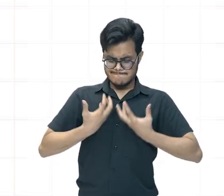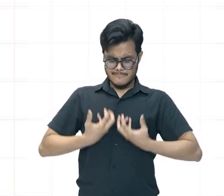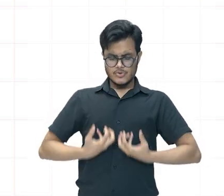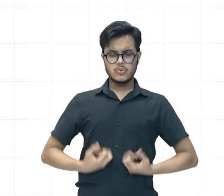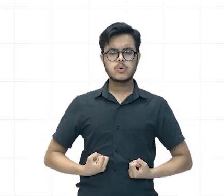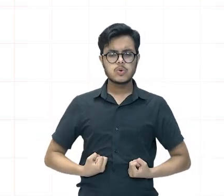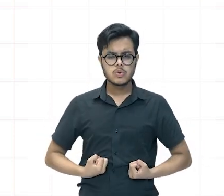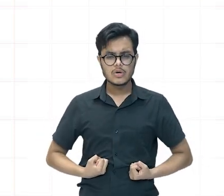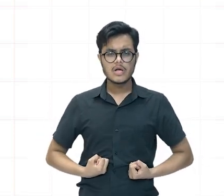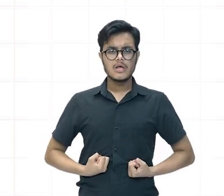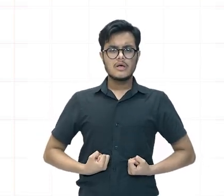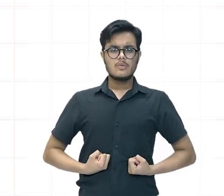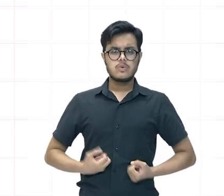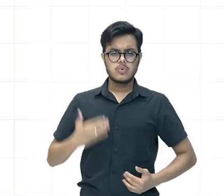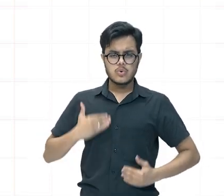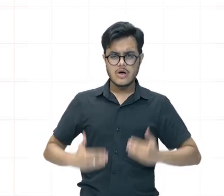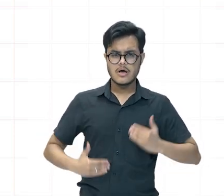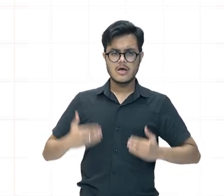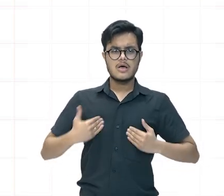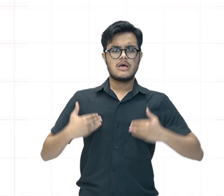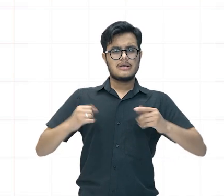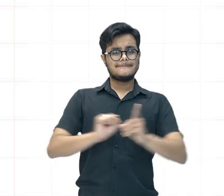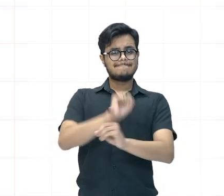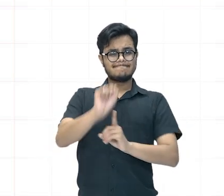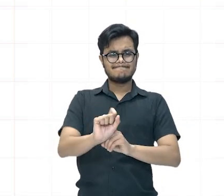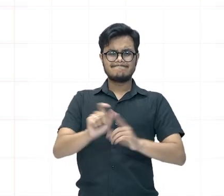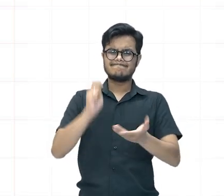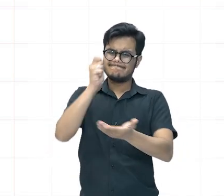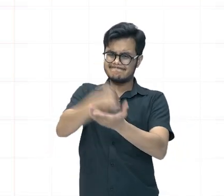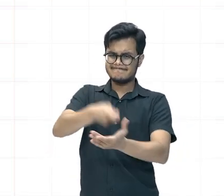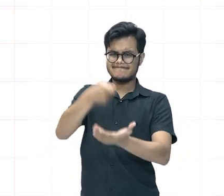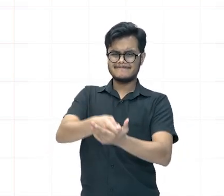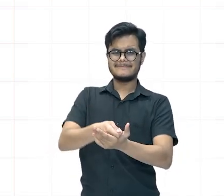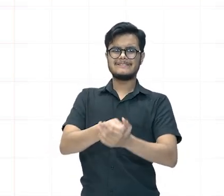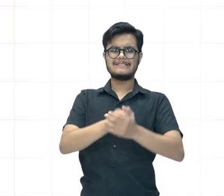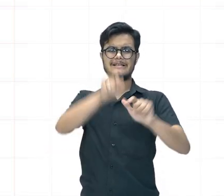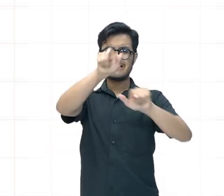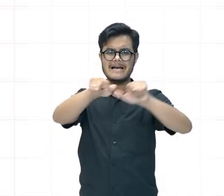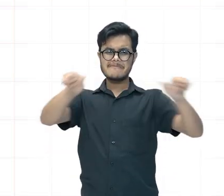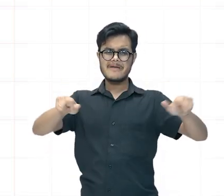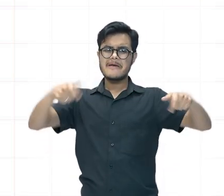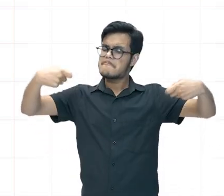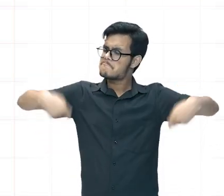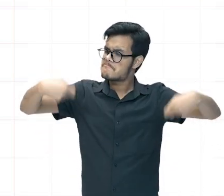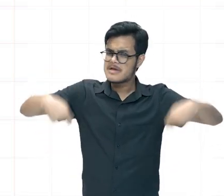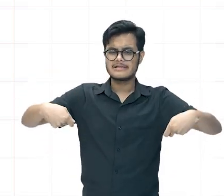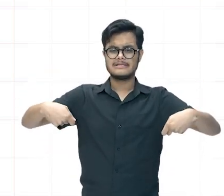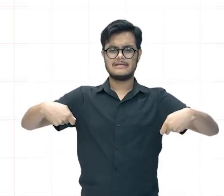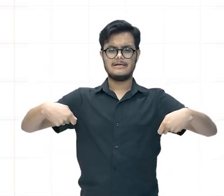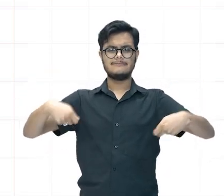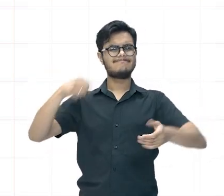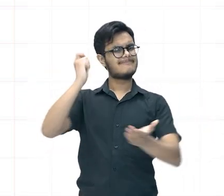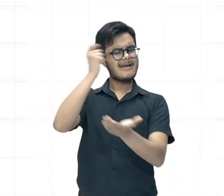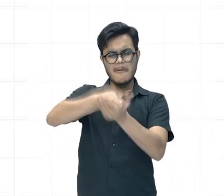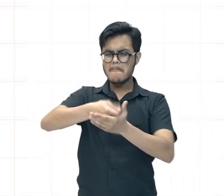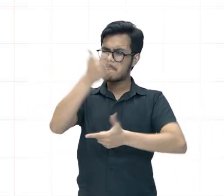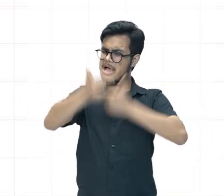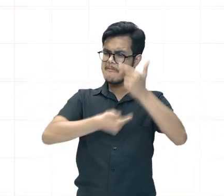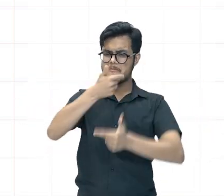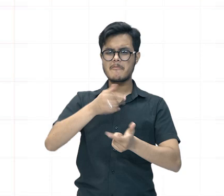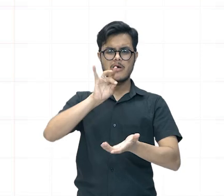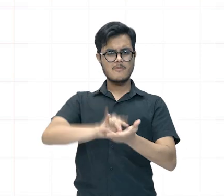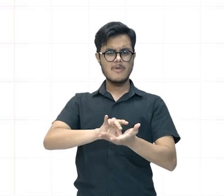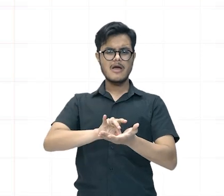ao esforço físico e cansaço. E em muitas sociedades, constituiu uma obrigação a